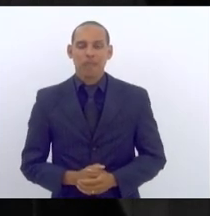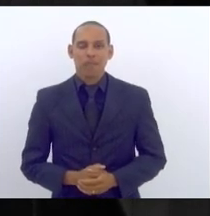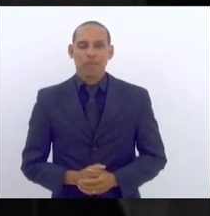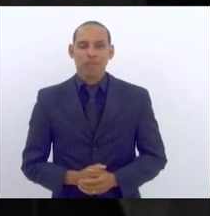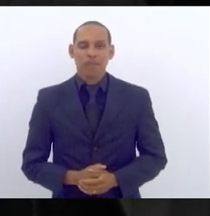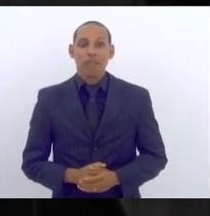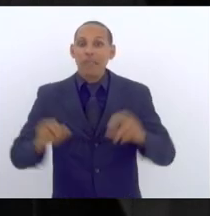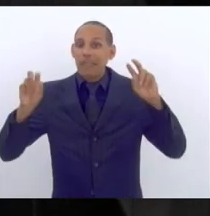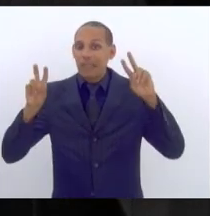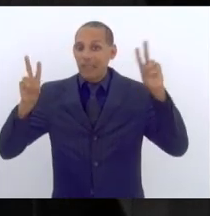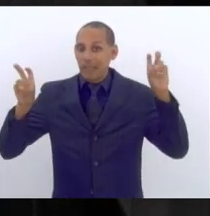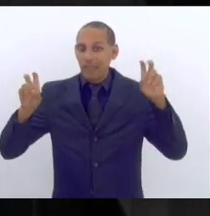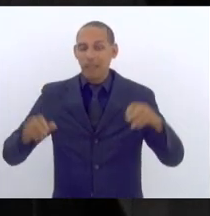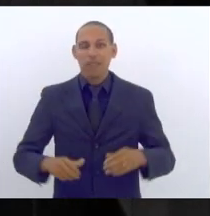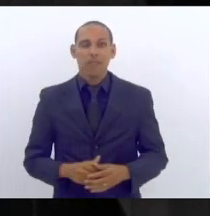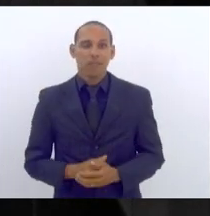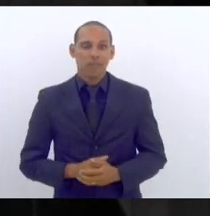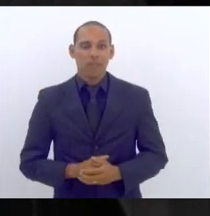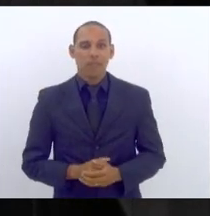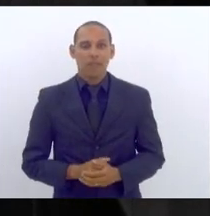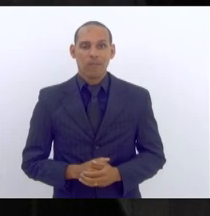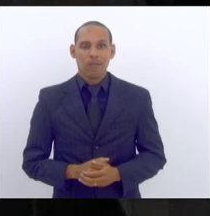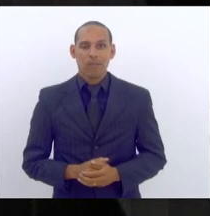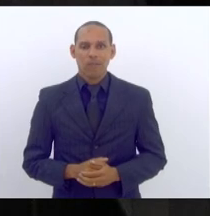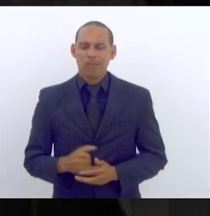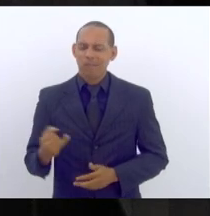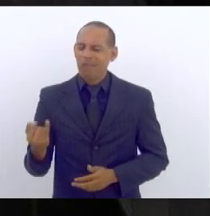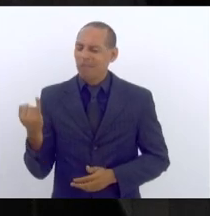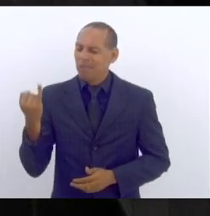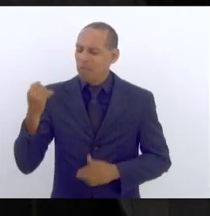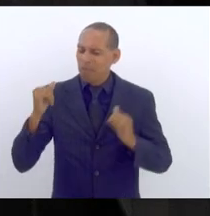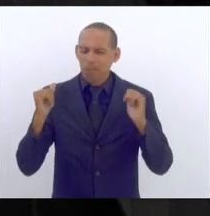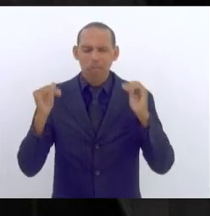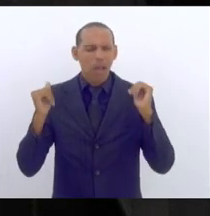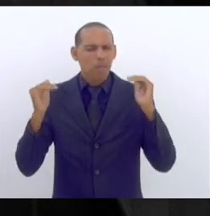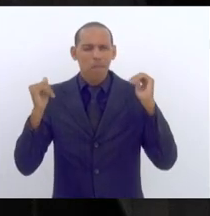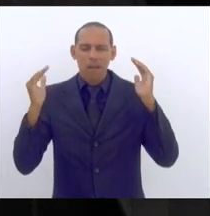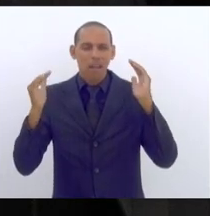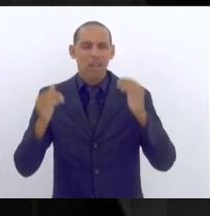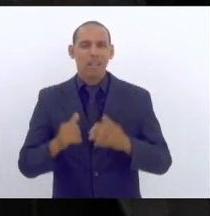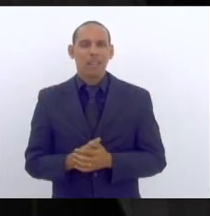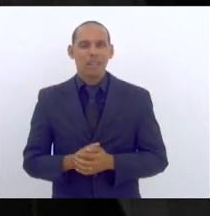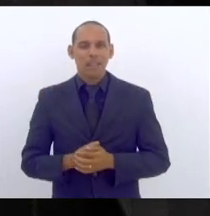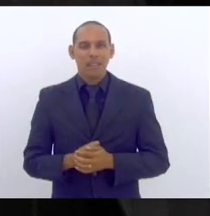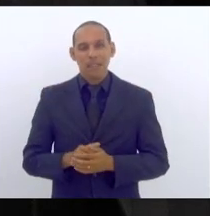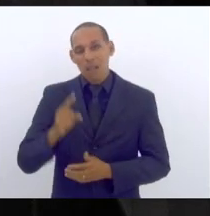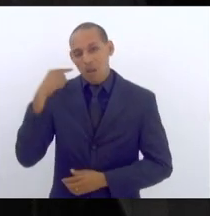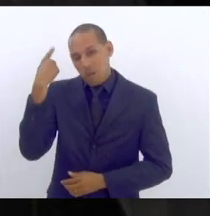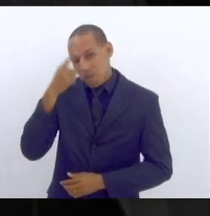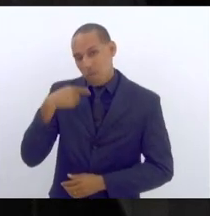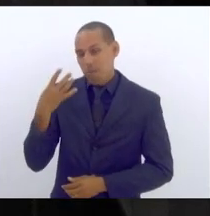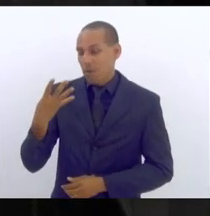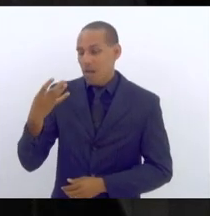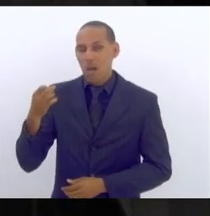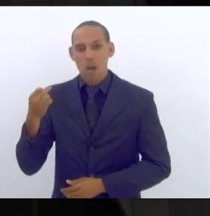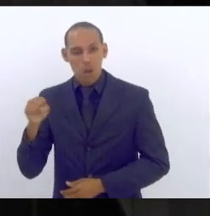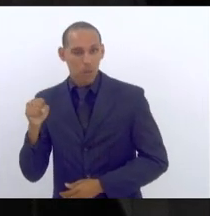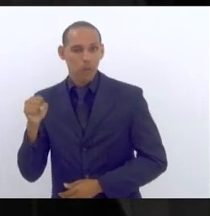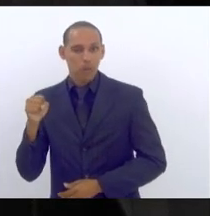o tema mais relevante nas últimas 48 horas